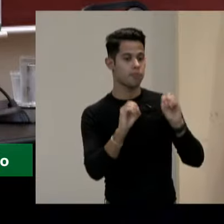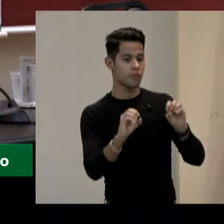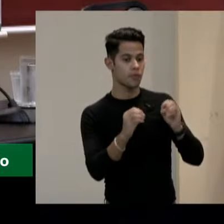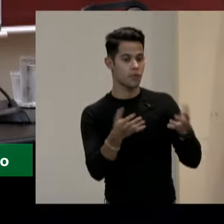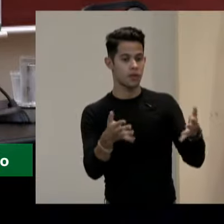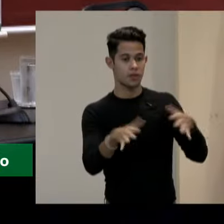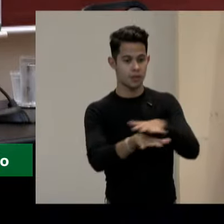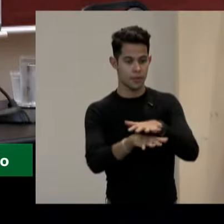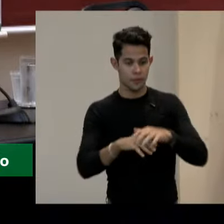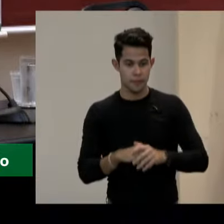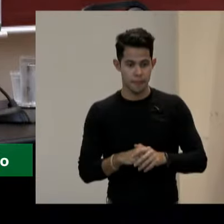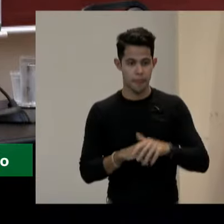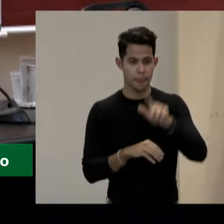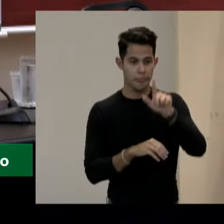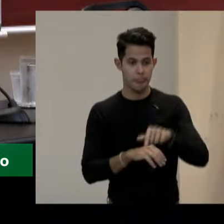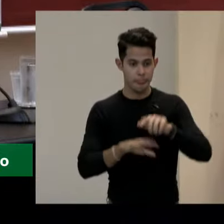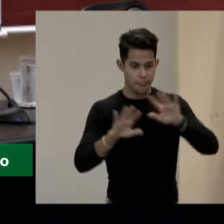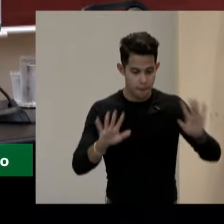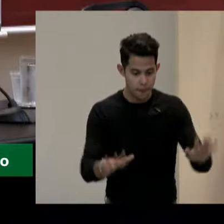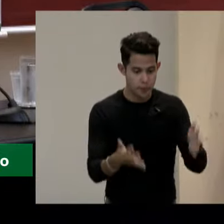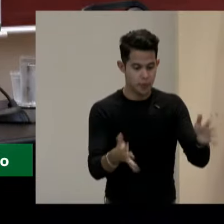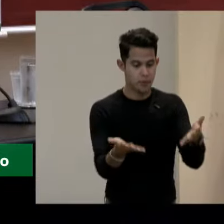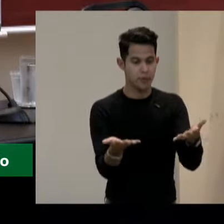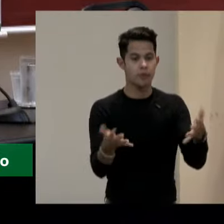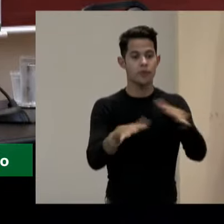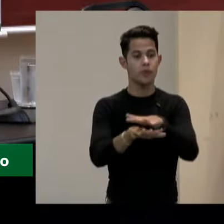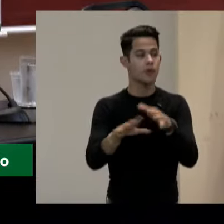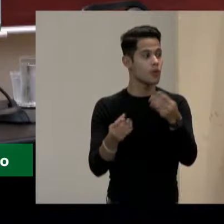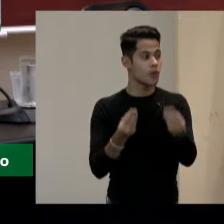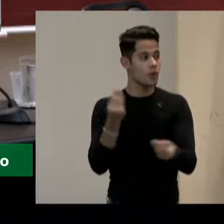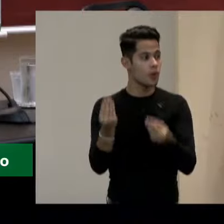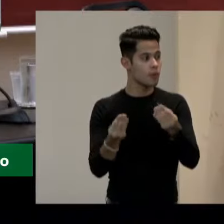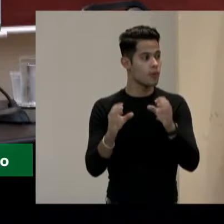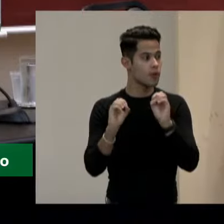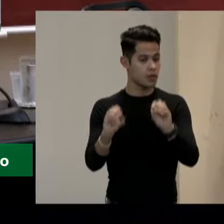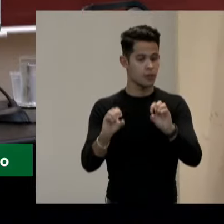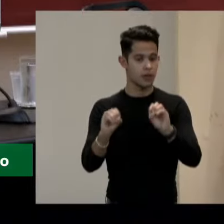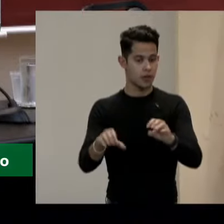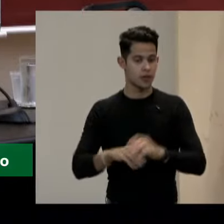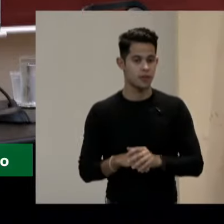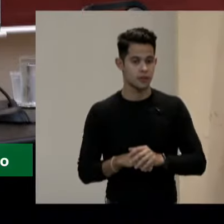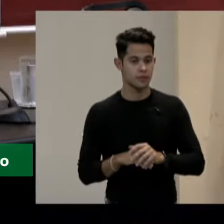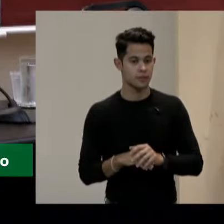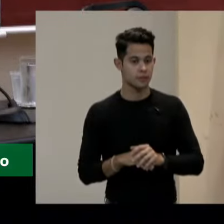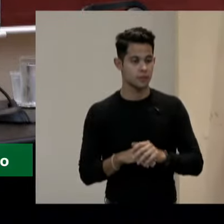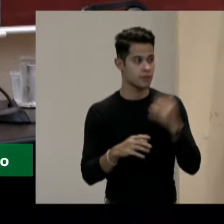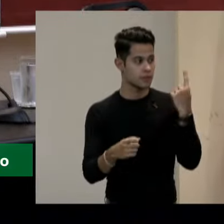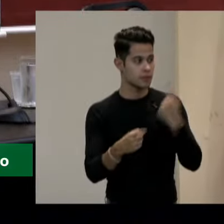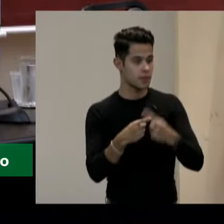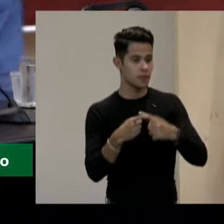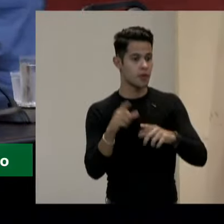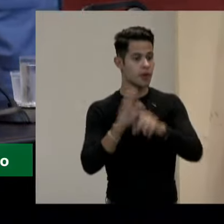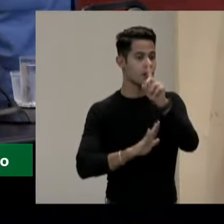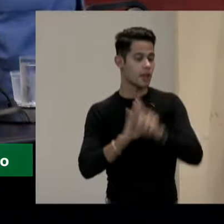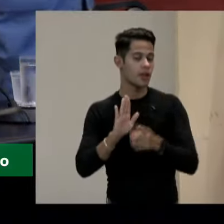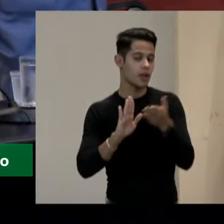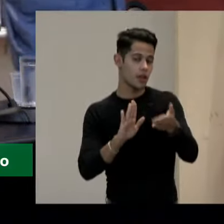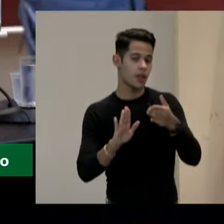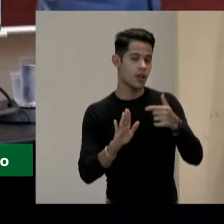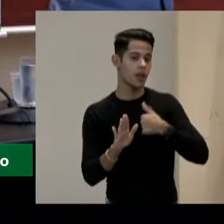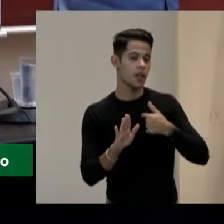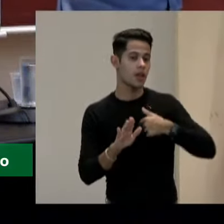inclusiva. É promoção da inclusão através da educação. E por que que desses direitos, por que que eu